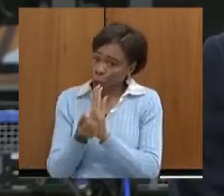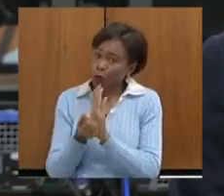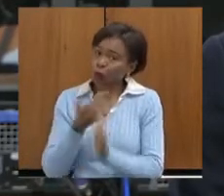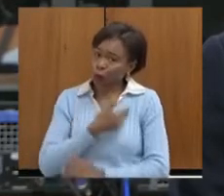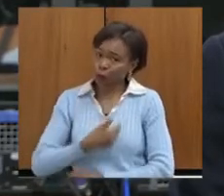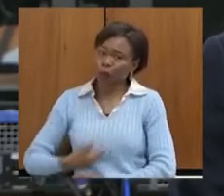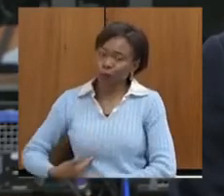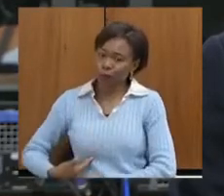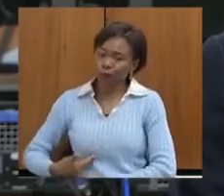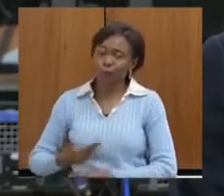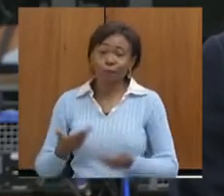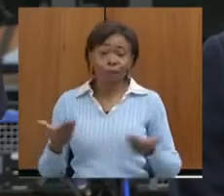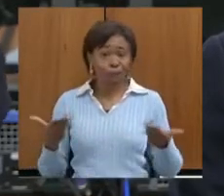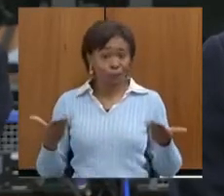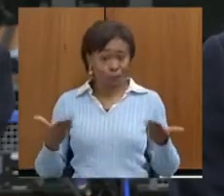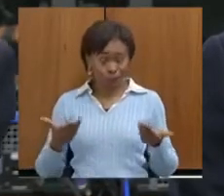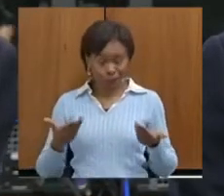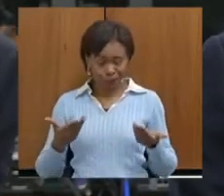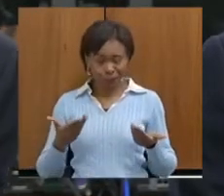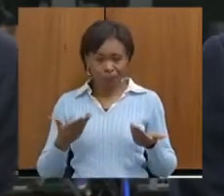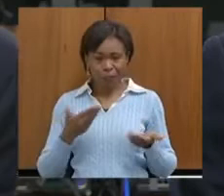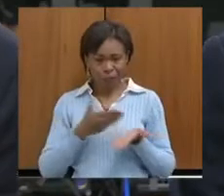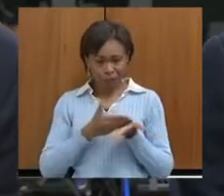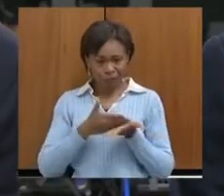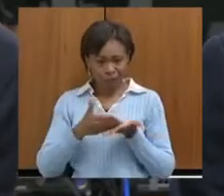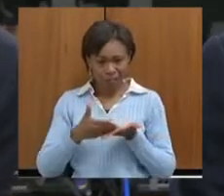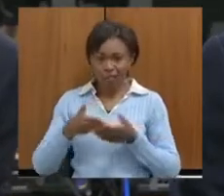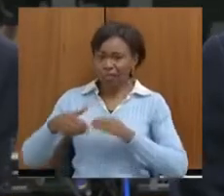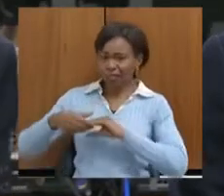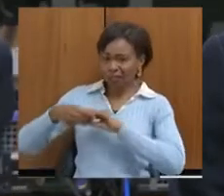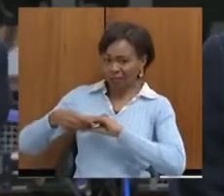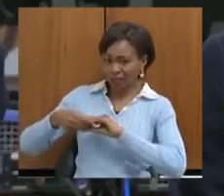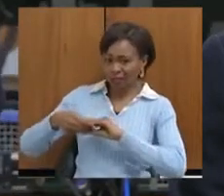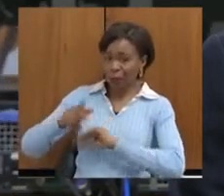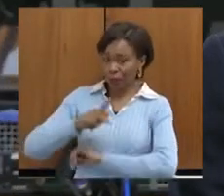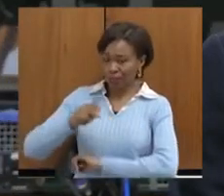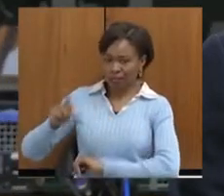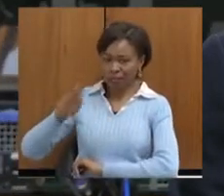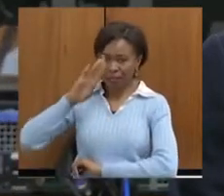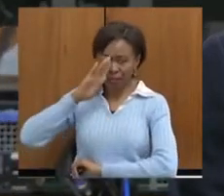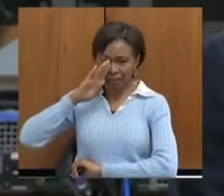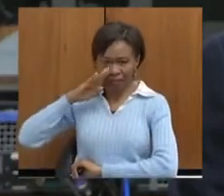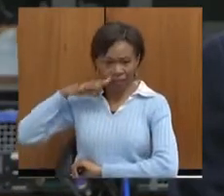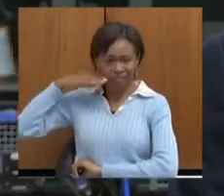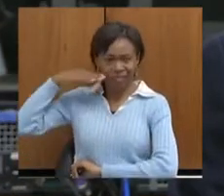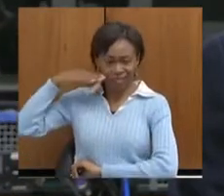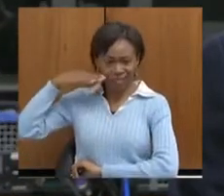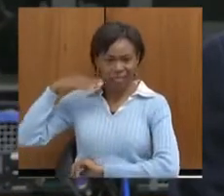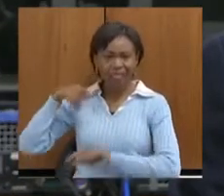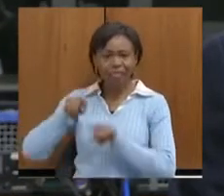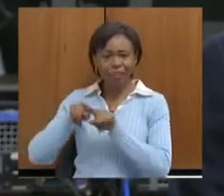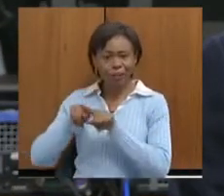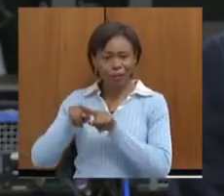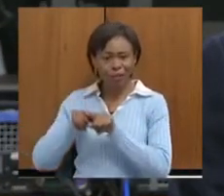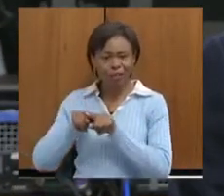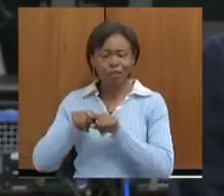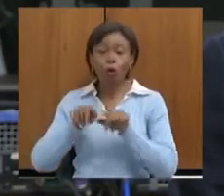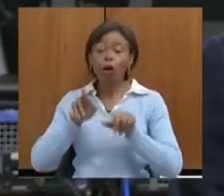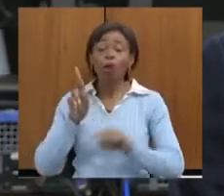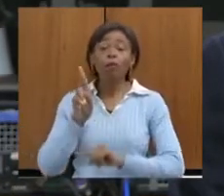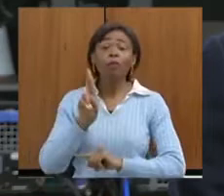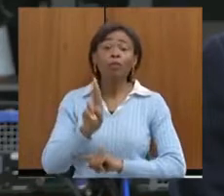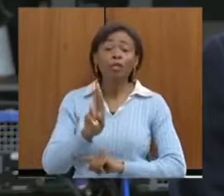Nessa fala Inicial não apenas a presidente da mesa Deputado Beatriz Cerqueira mas também os representantes movimentos